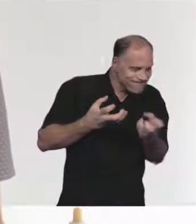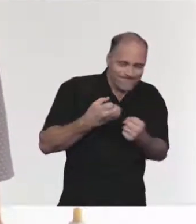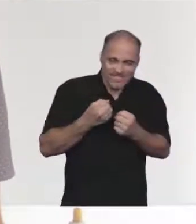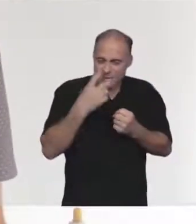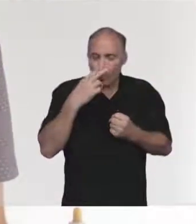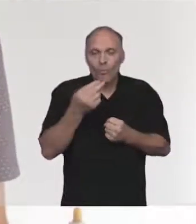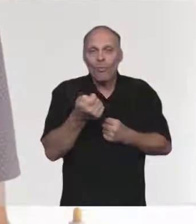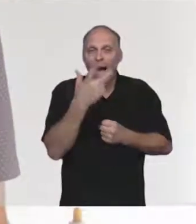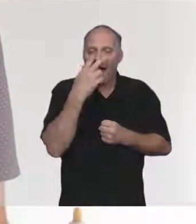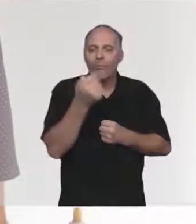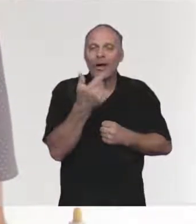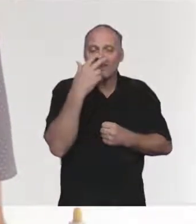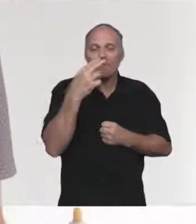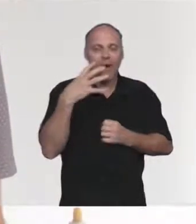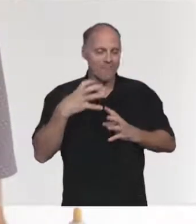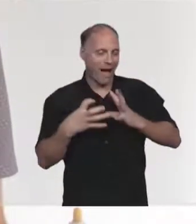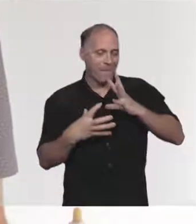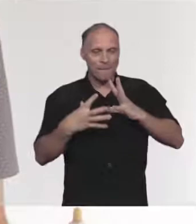é